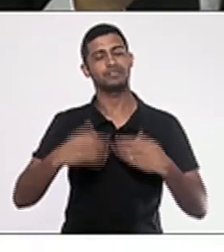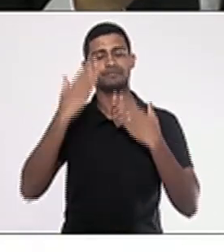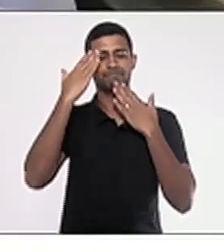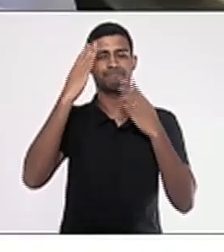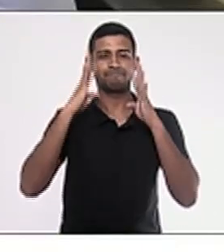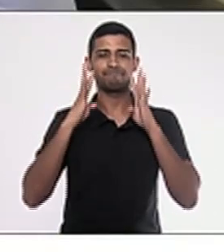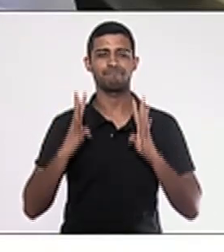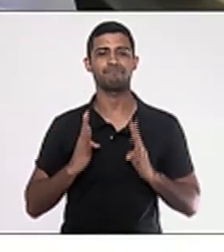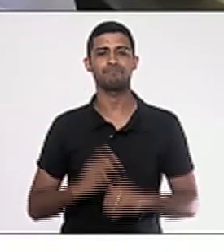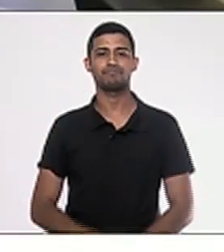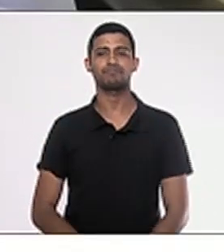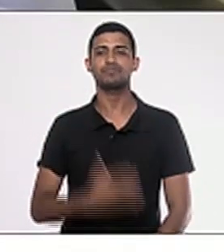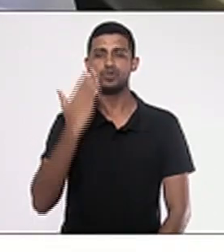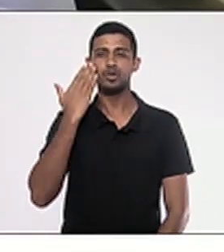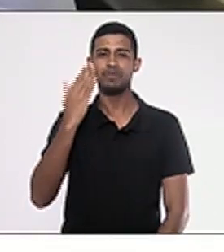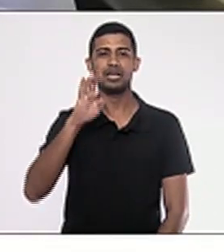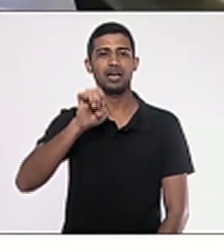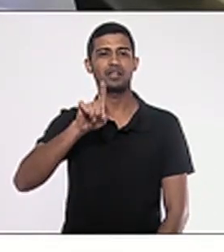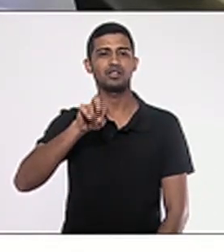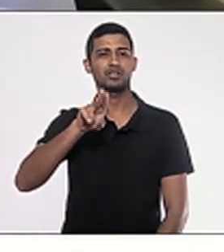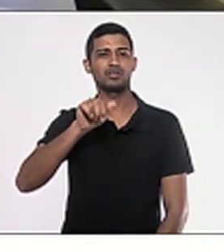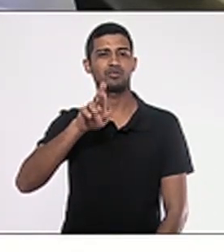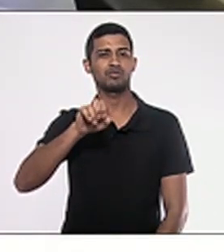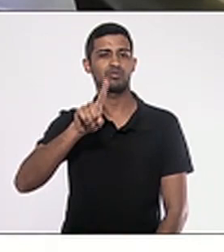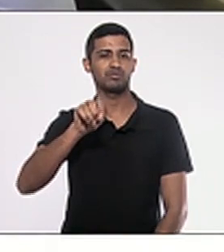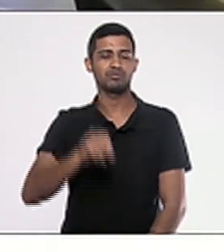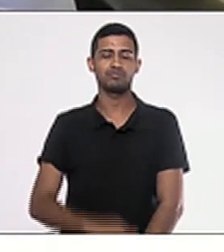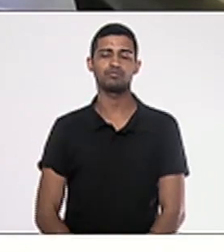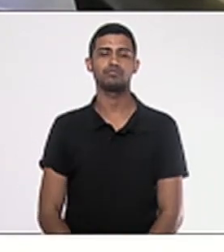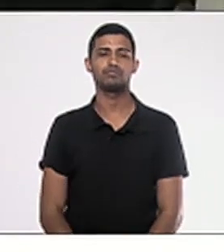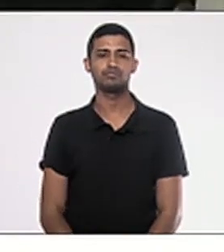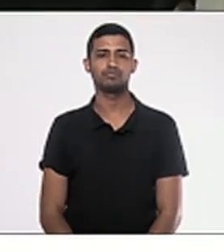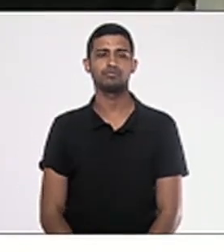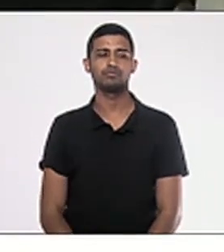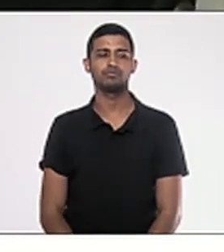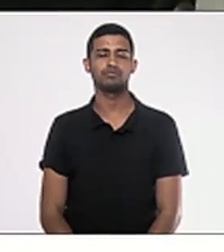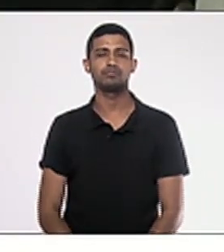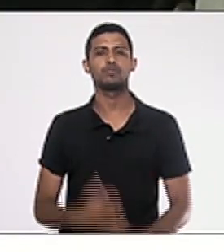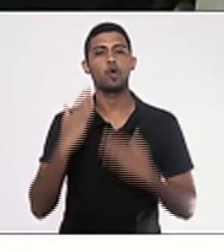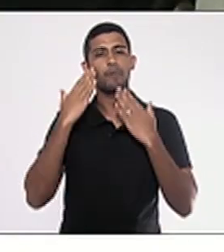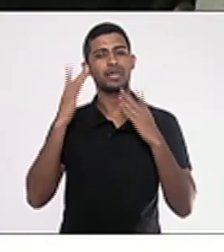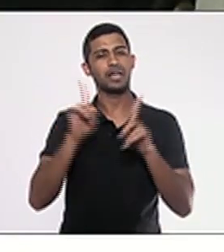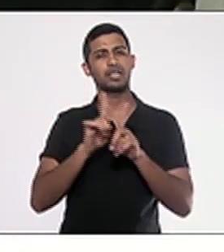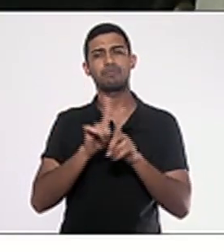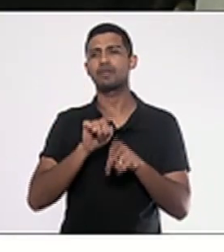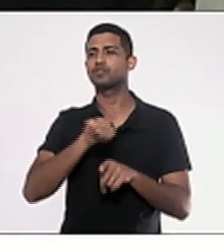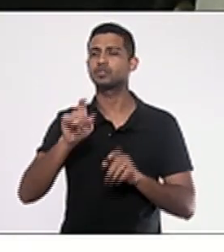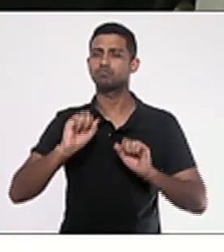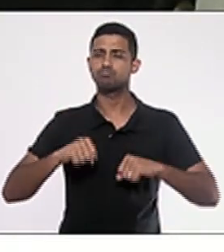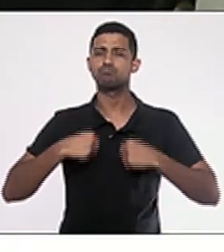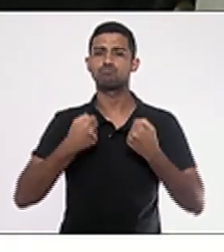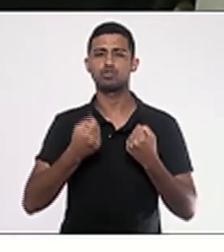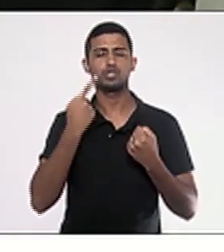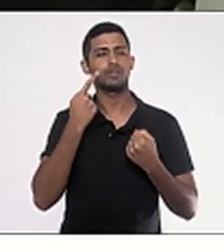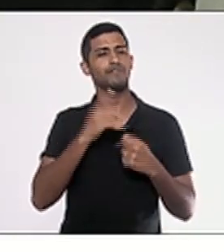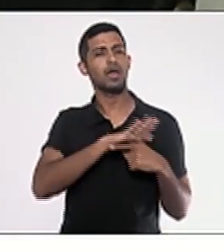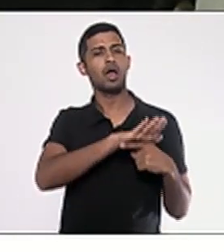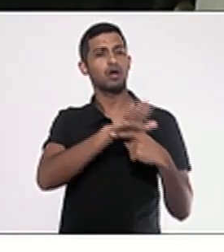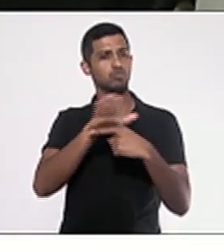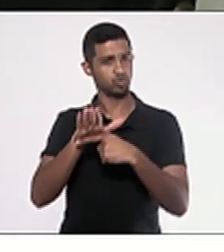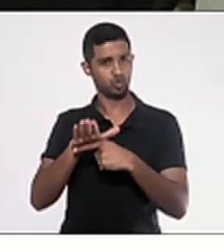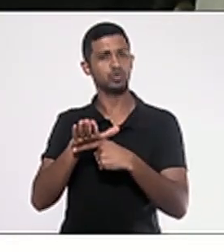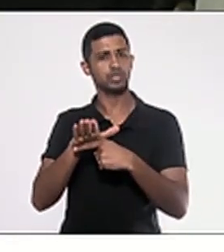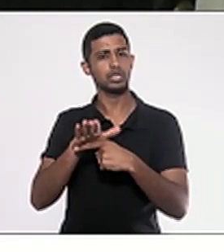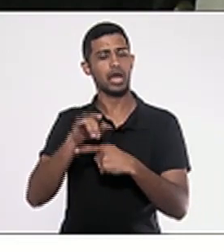obrigado. Obrigado, doutor Eduardo. Muito obrigado também pelo seu empenho em contribuir com essa